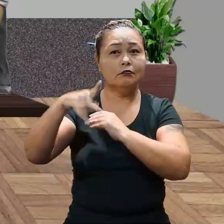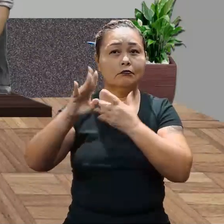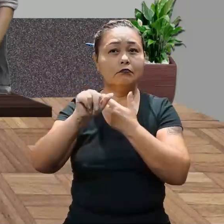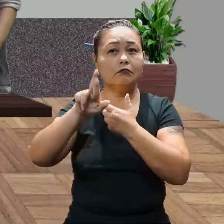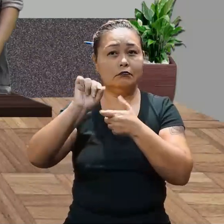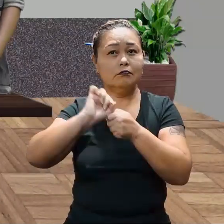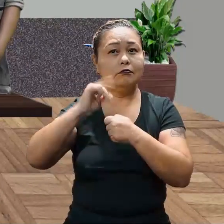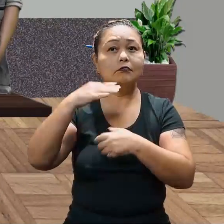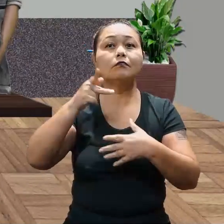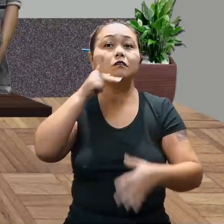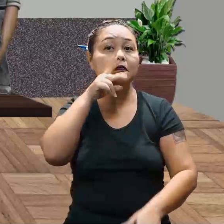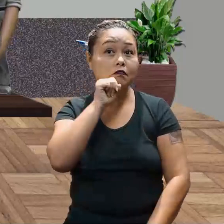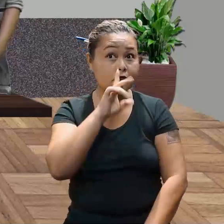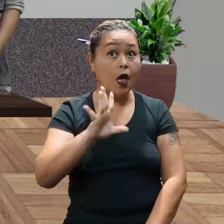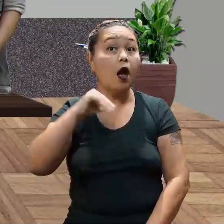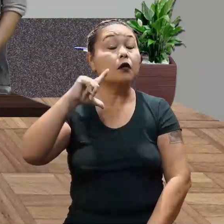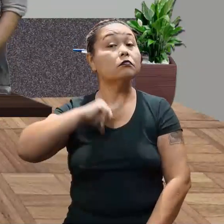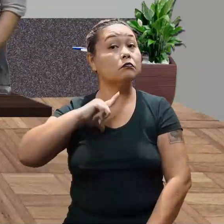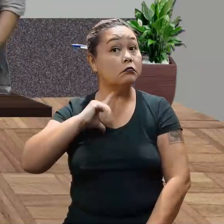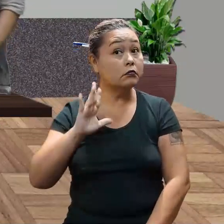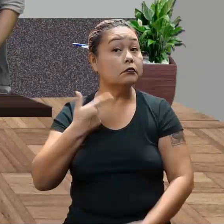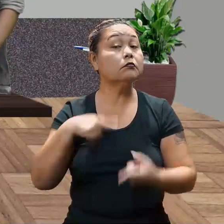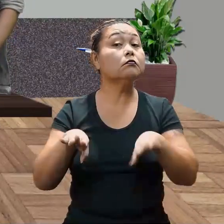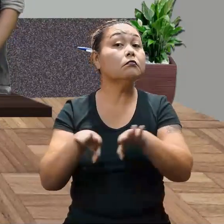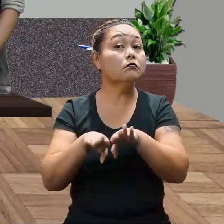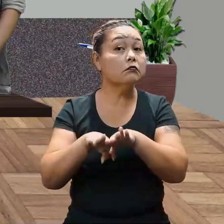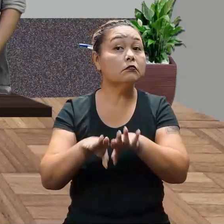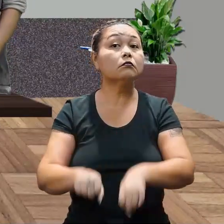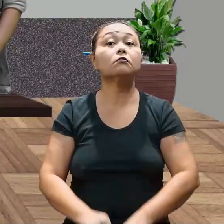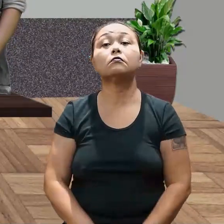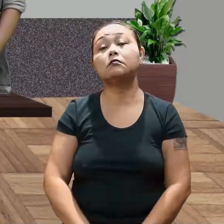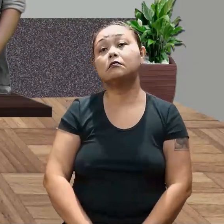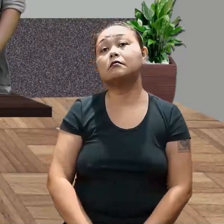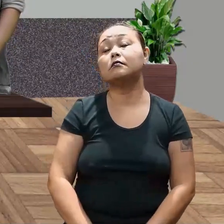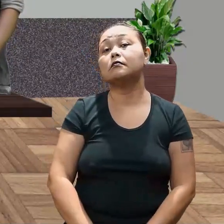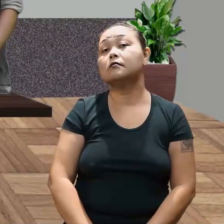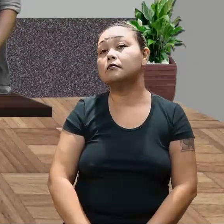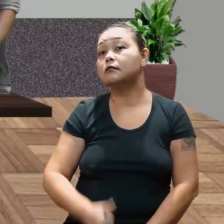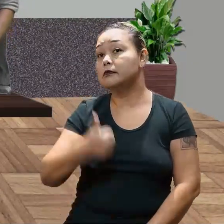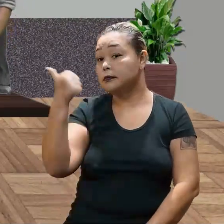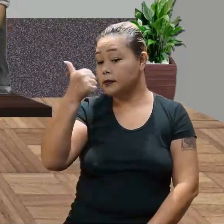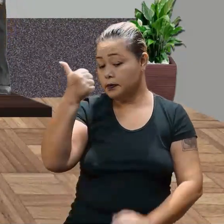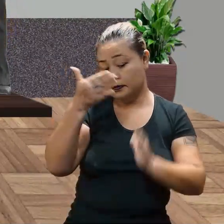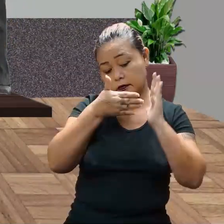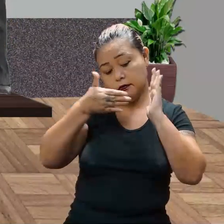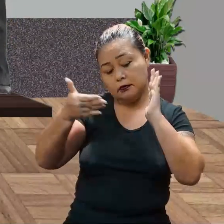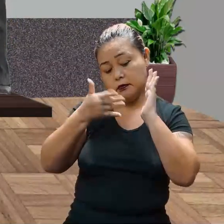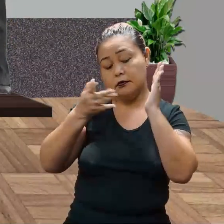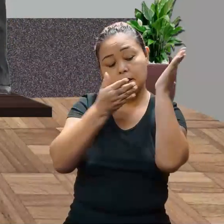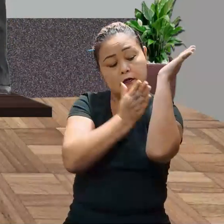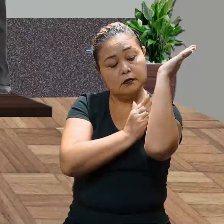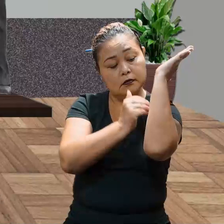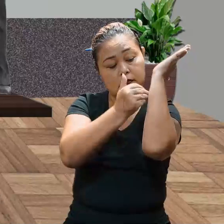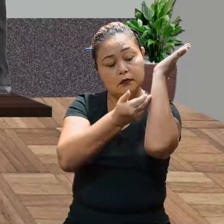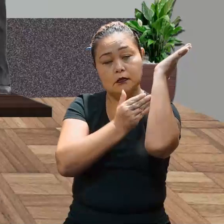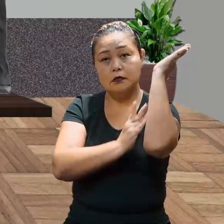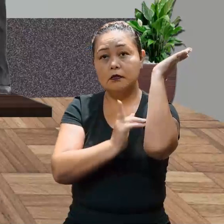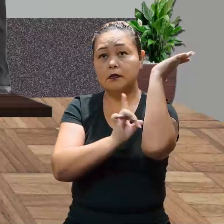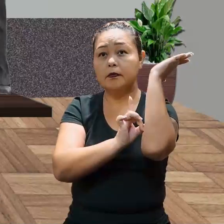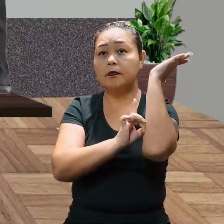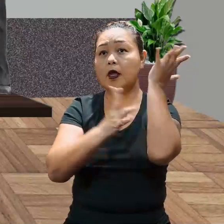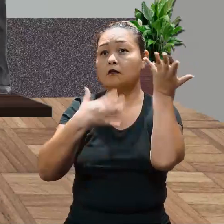Porto Velho. Então, nós temos aí também, no primeiro ciclo da borracha, nós tivemos as